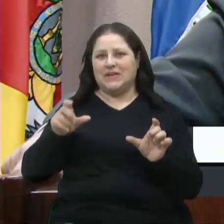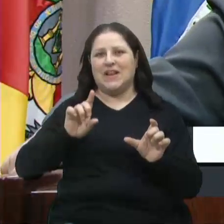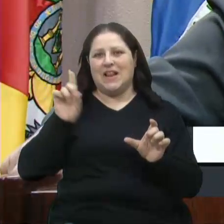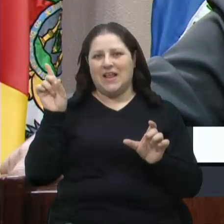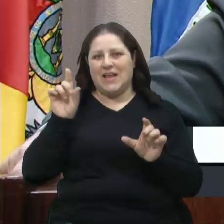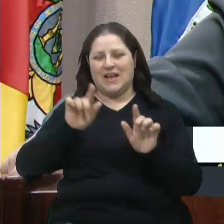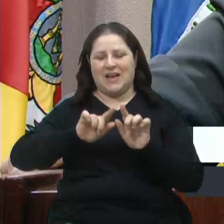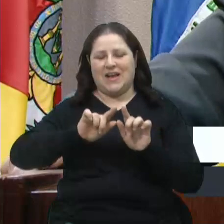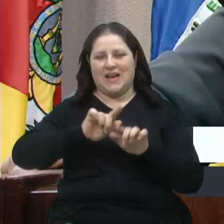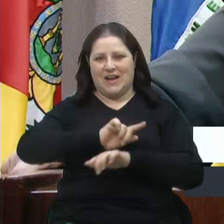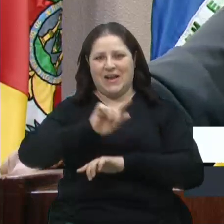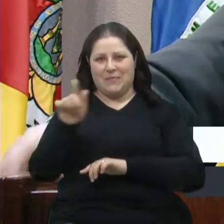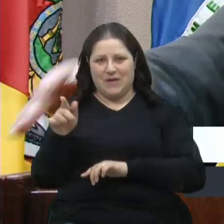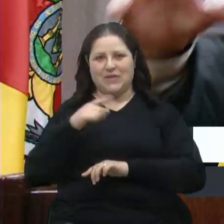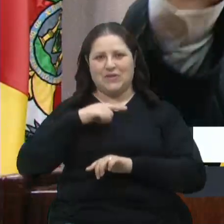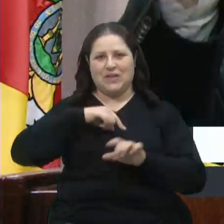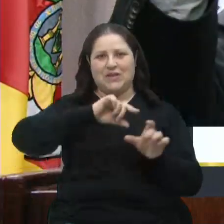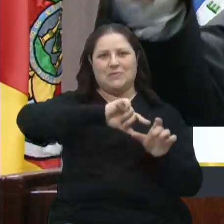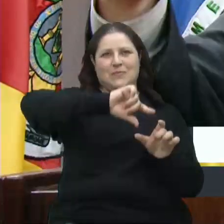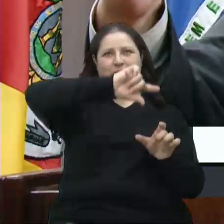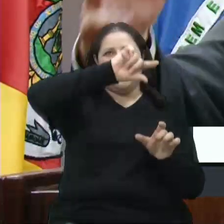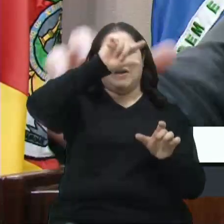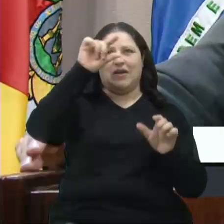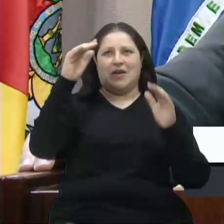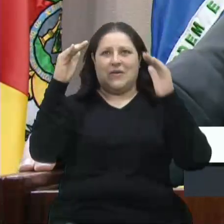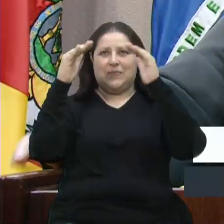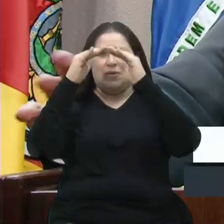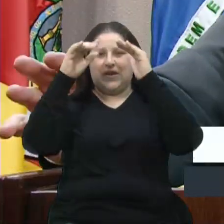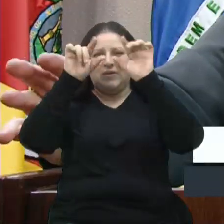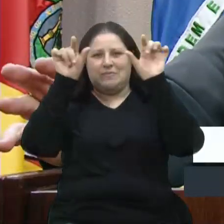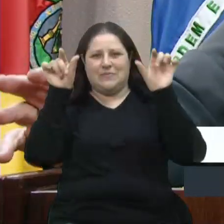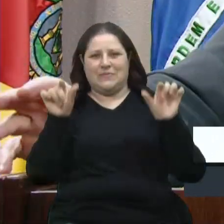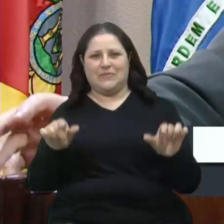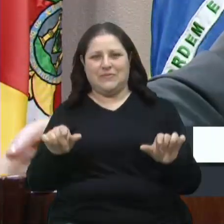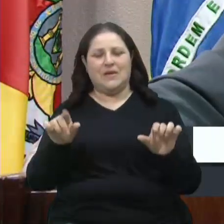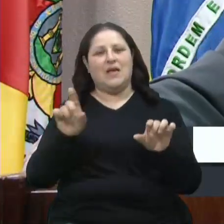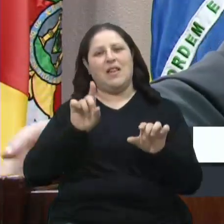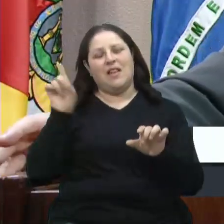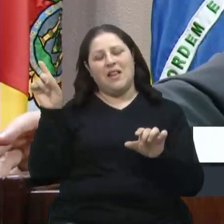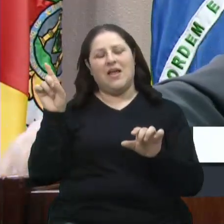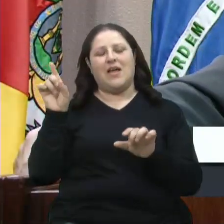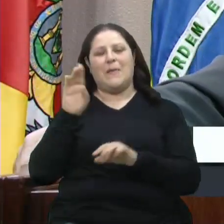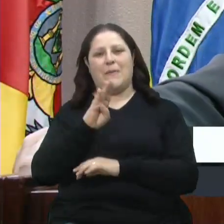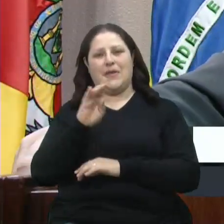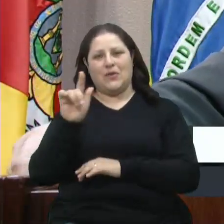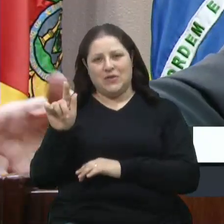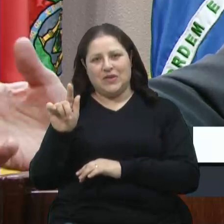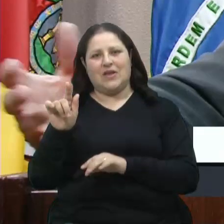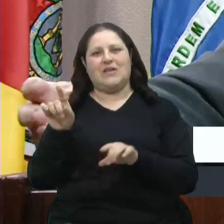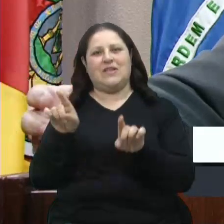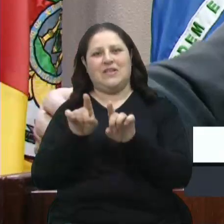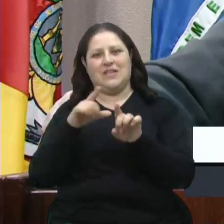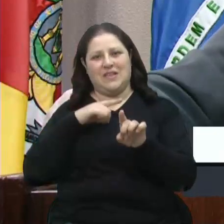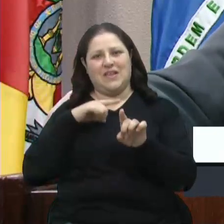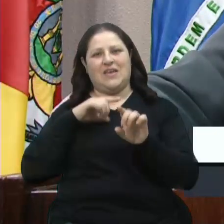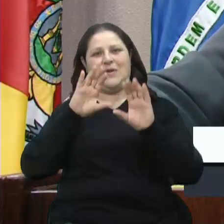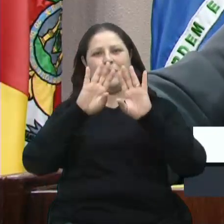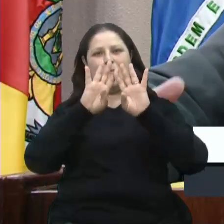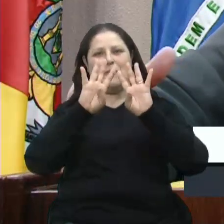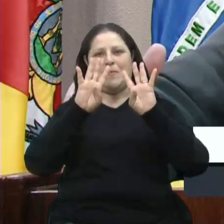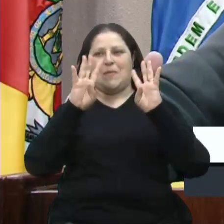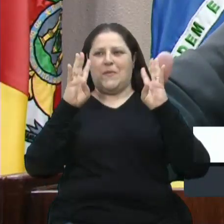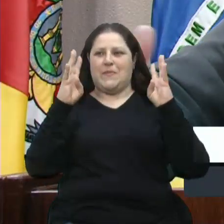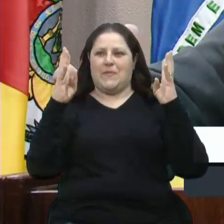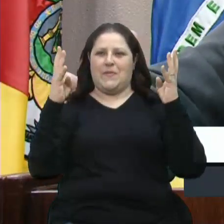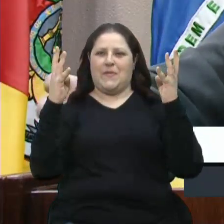Gramado. Você chega em Bento, tem uma pipa, né? Isso é um outro assunto. Pórtico. Quem chega em Caxias precisa